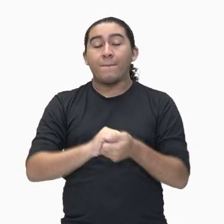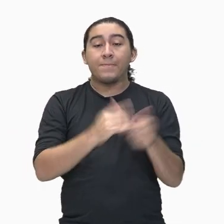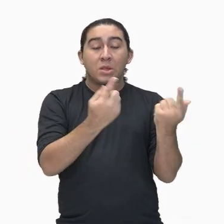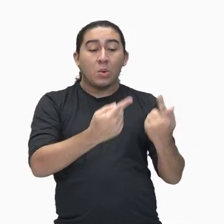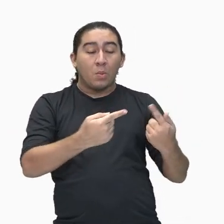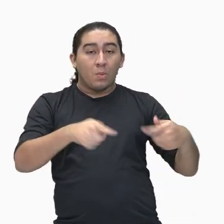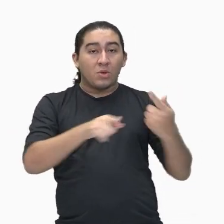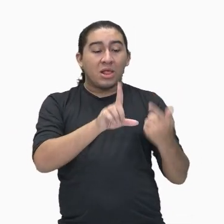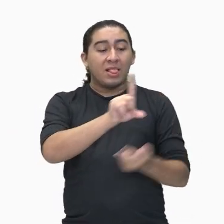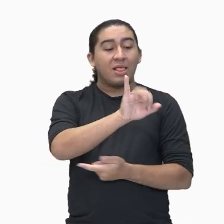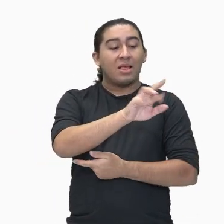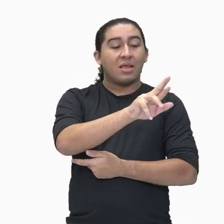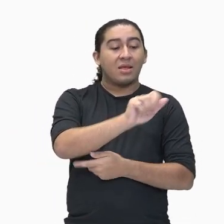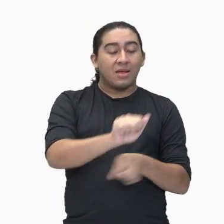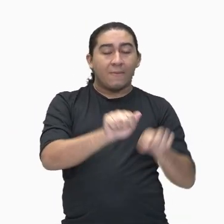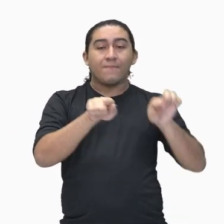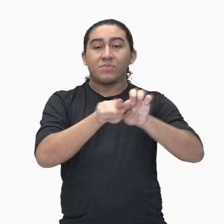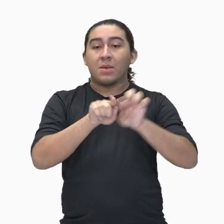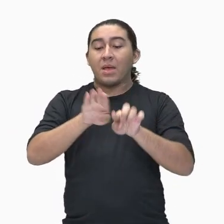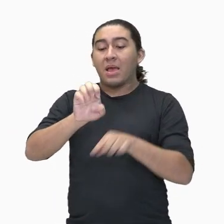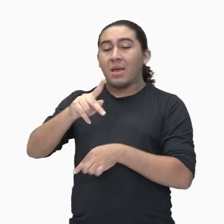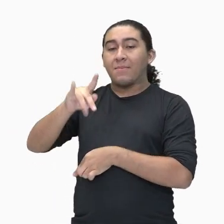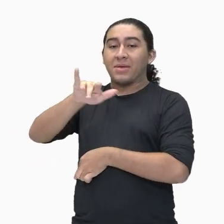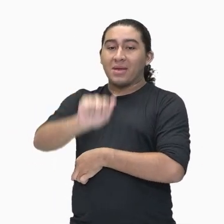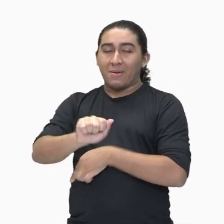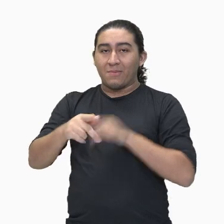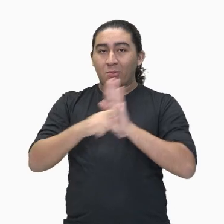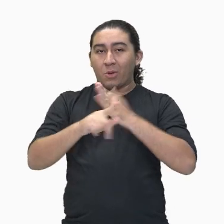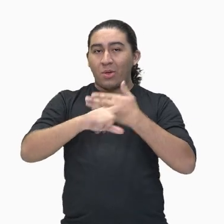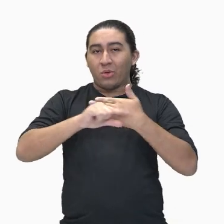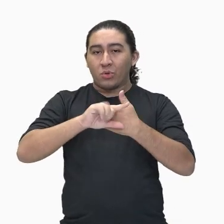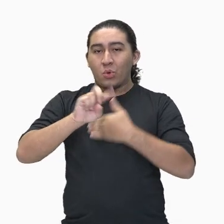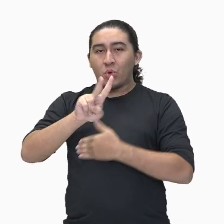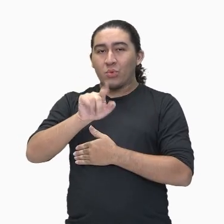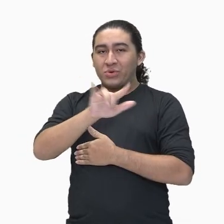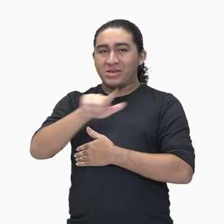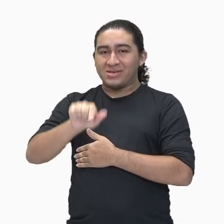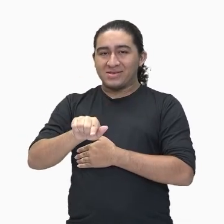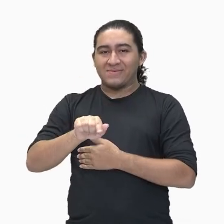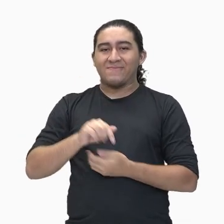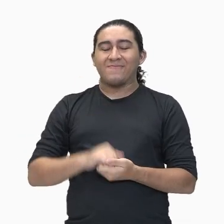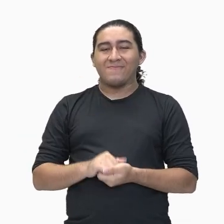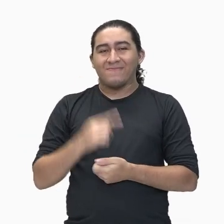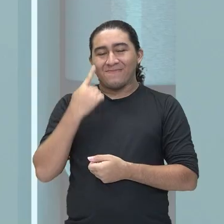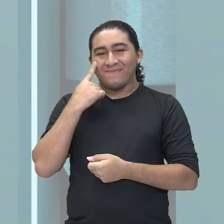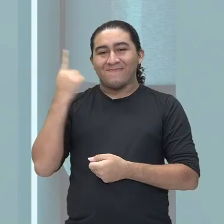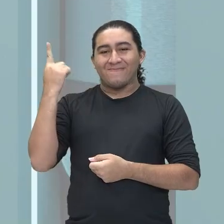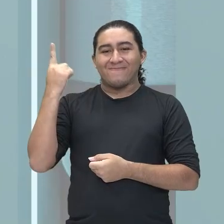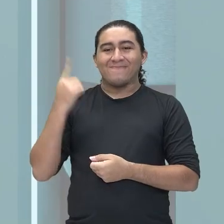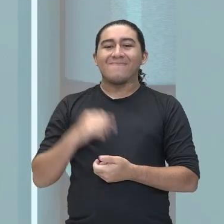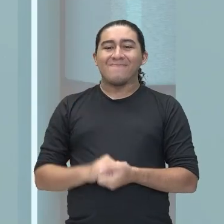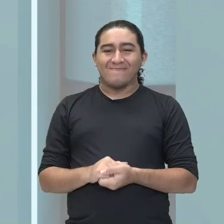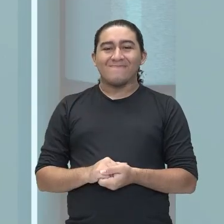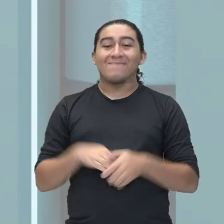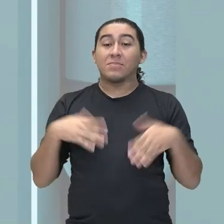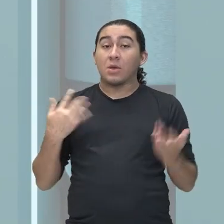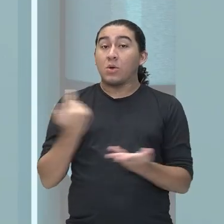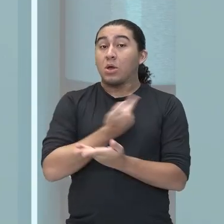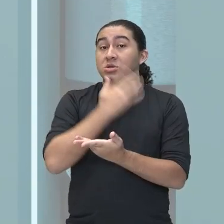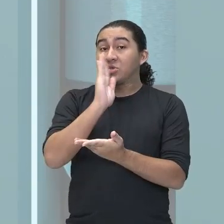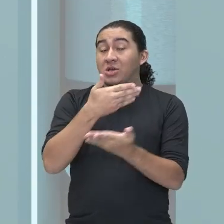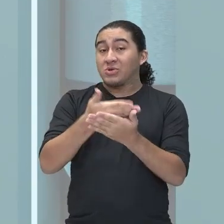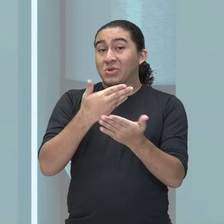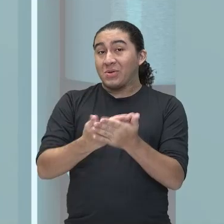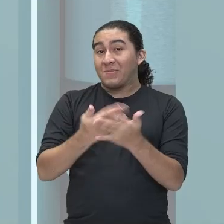com especial ênfase à lírica e à épica de Luís Vaz de Camões. Nós já estudamos